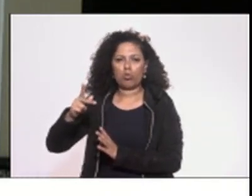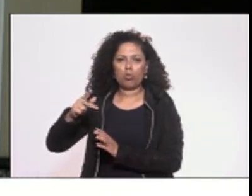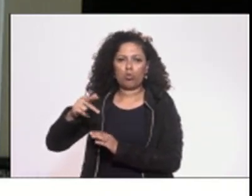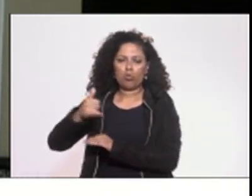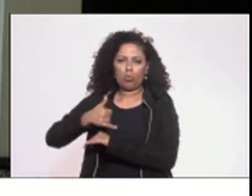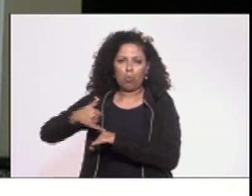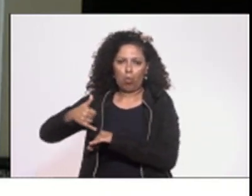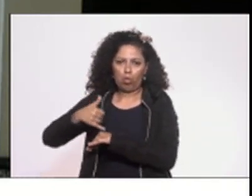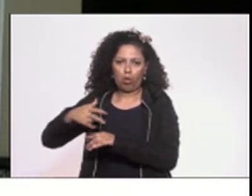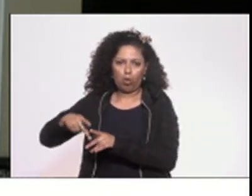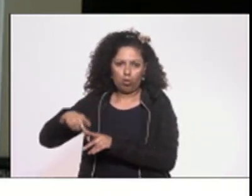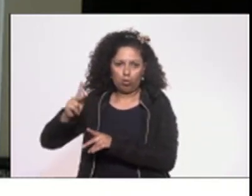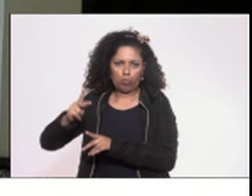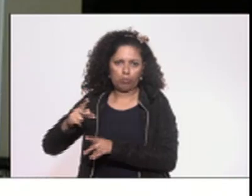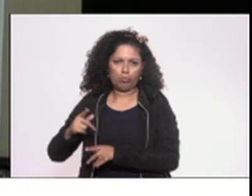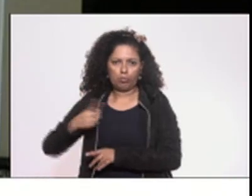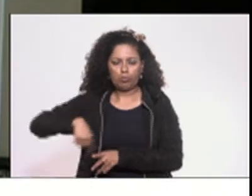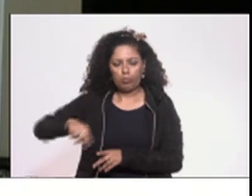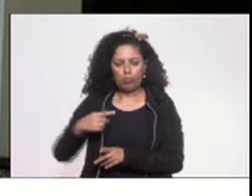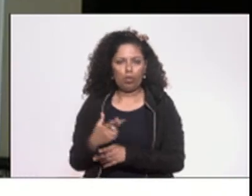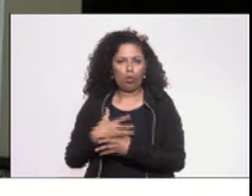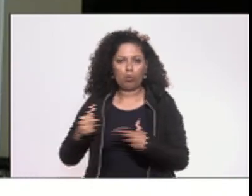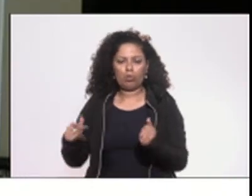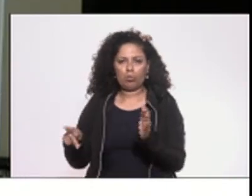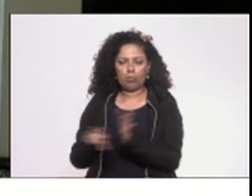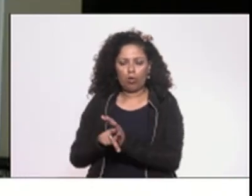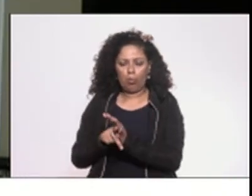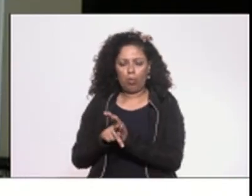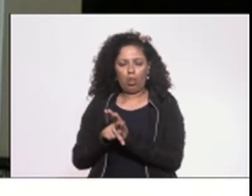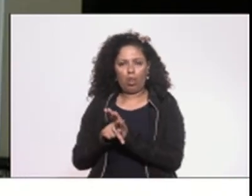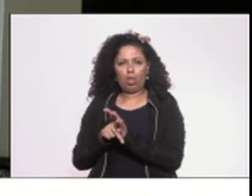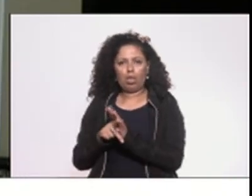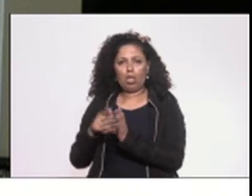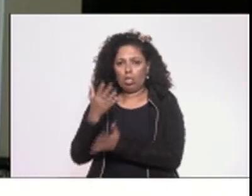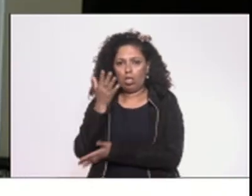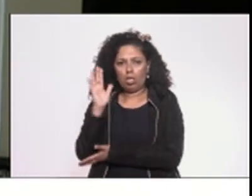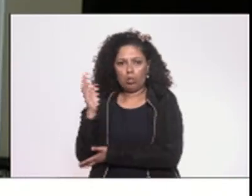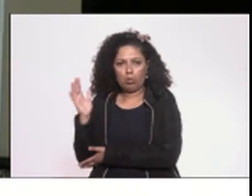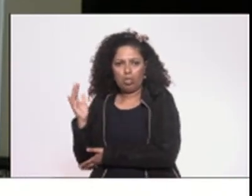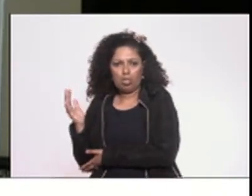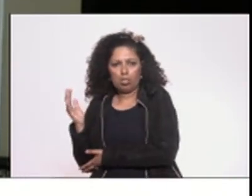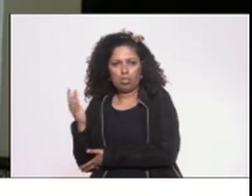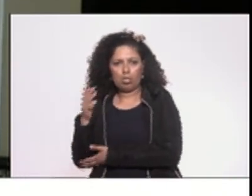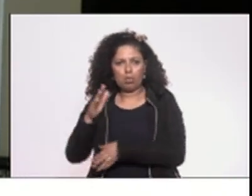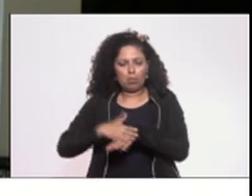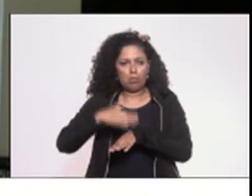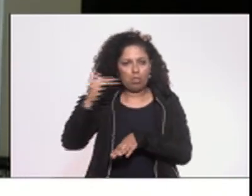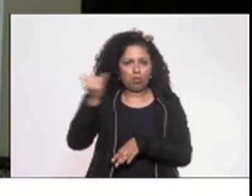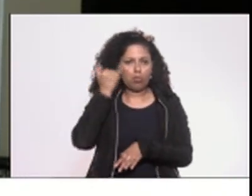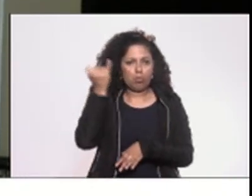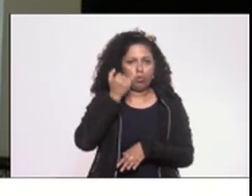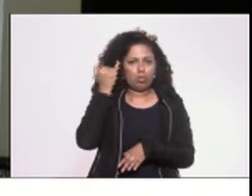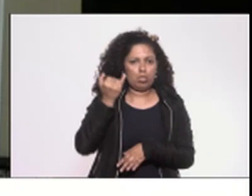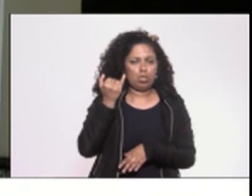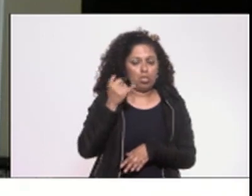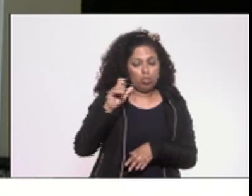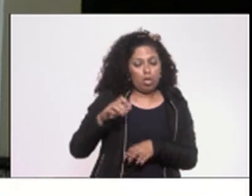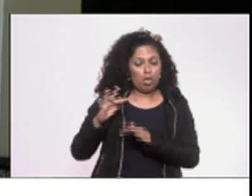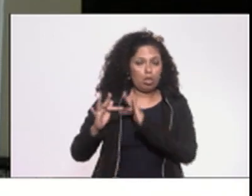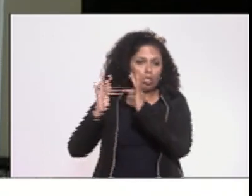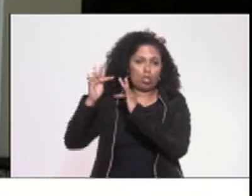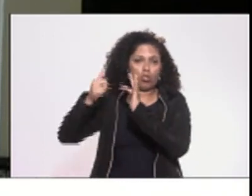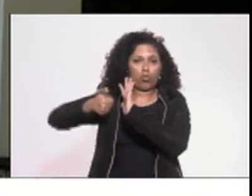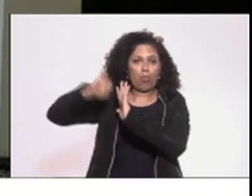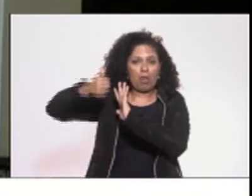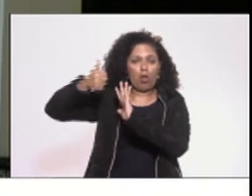produto é natural, feito a partir de material descartado. E o mais importante, além de ser considerado a tecnologia mais eficiente do mundo para